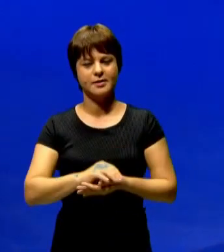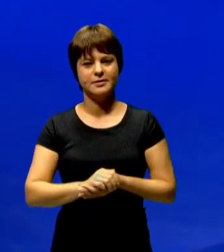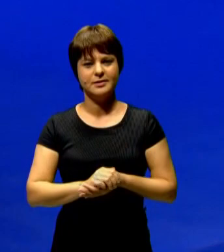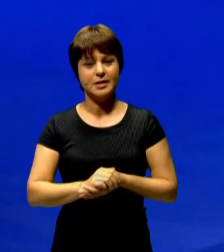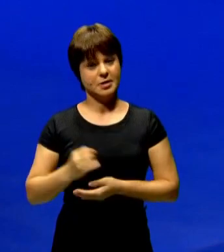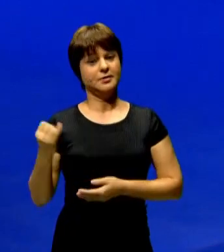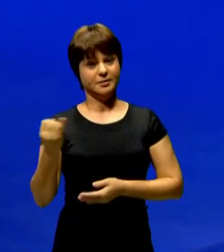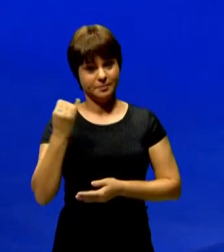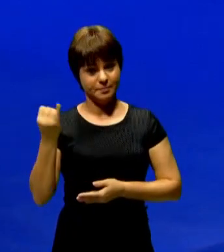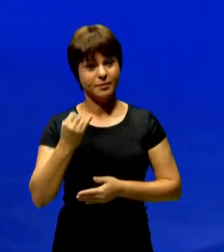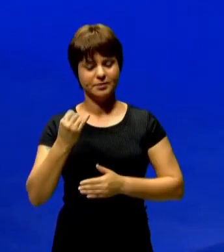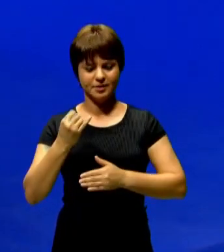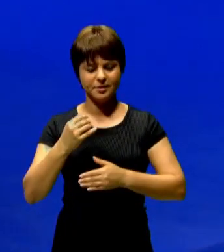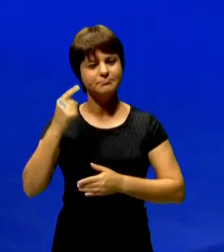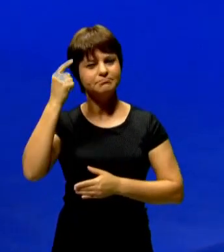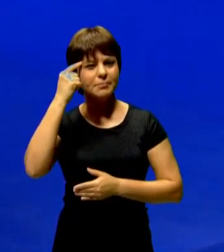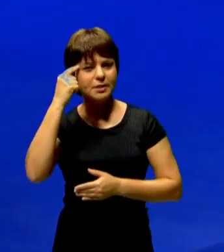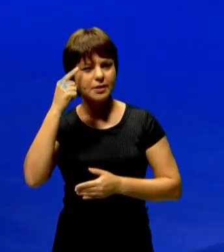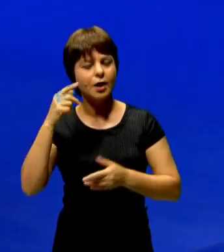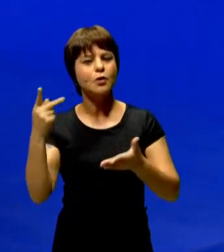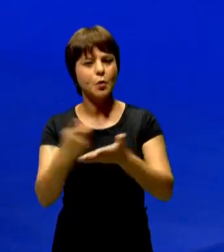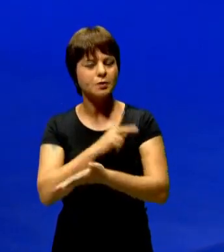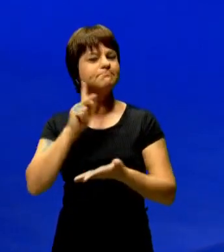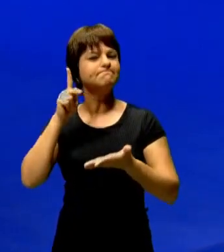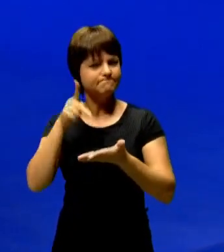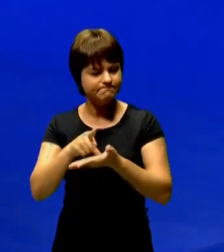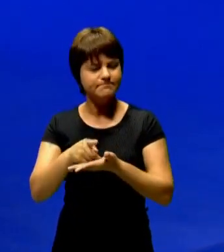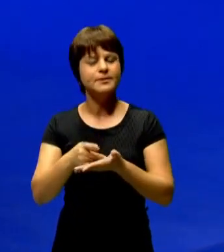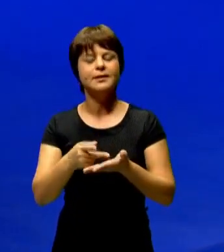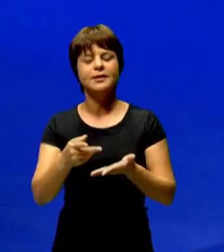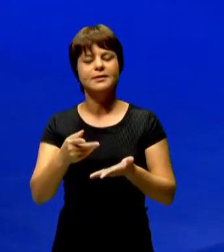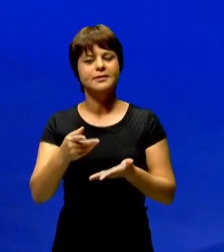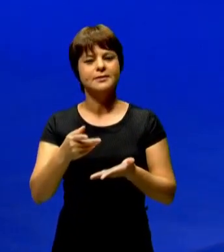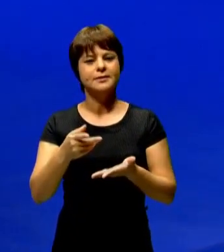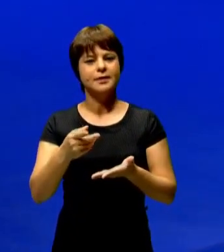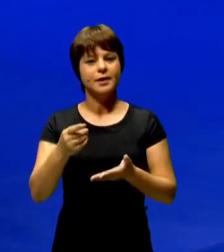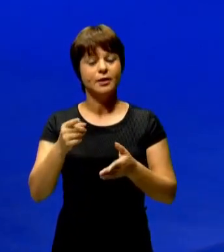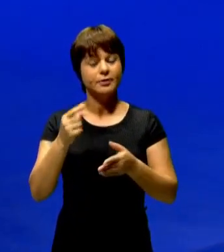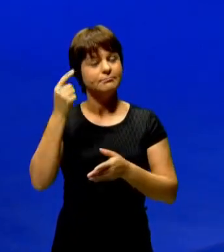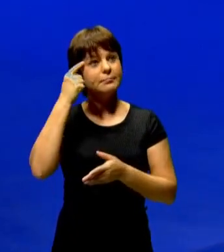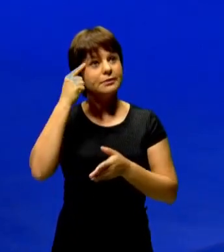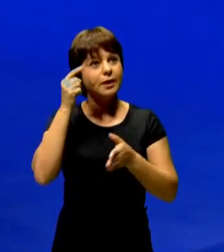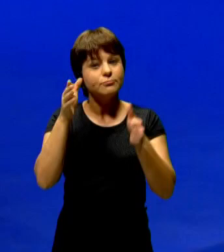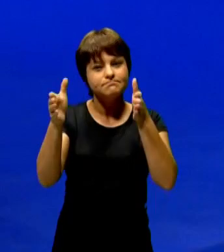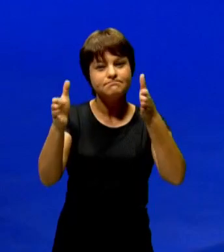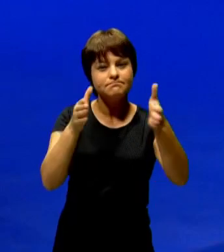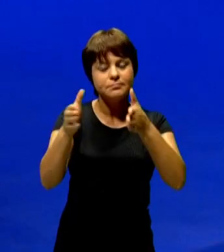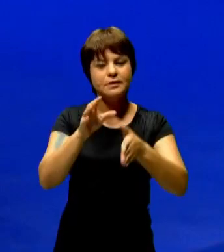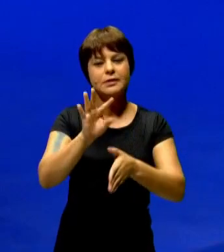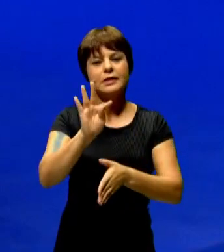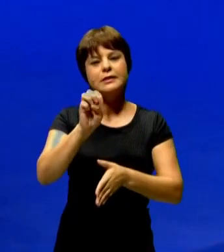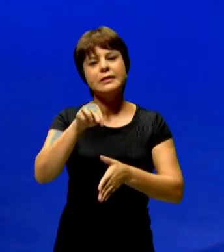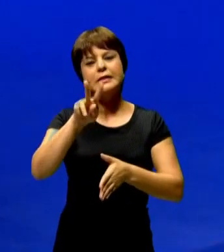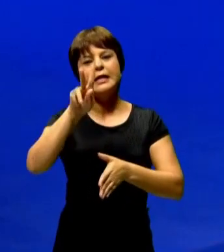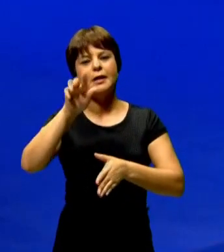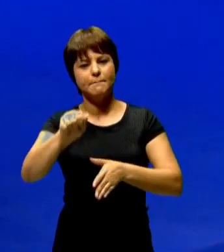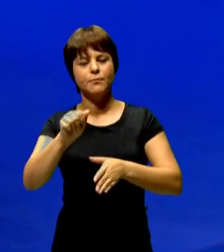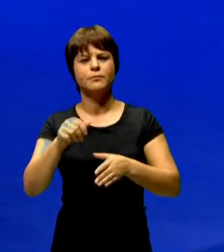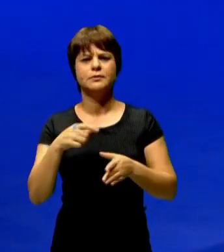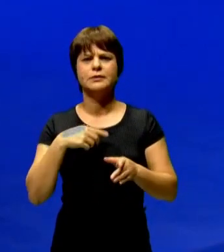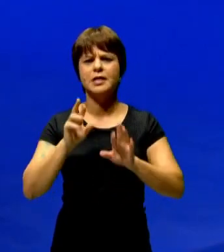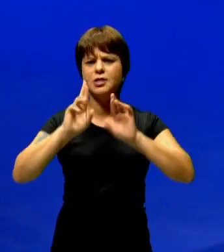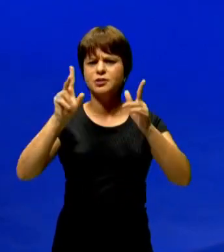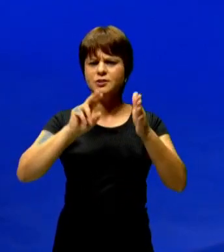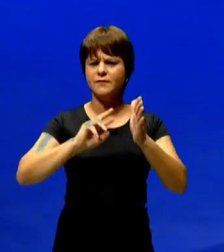importante construção sobre a realidade é a ideia de tempo. A ideia de tempo vai ter